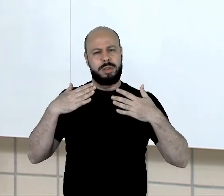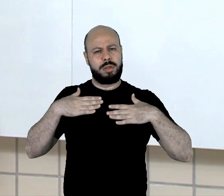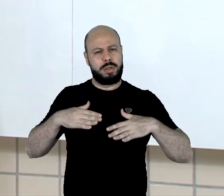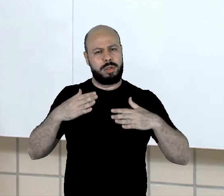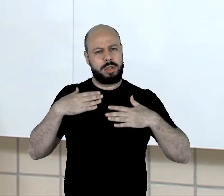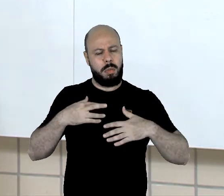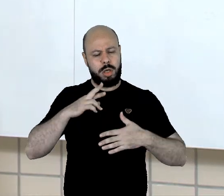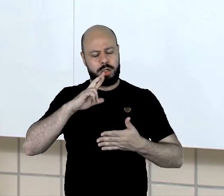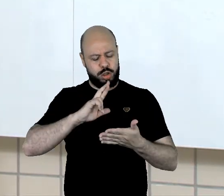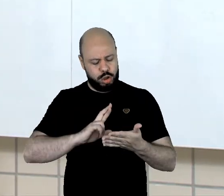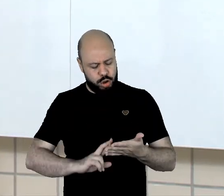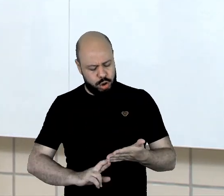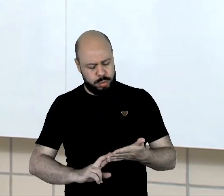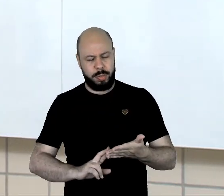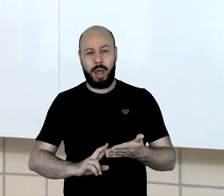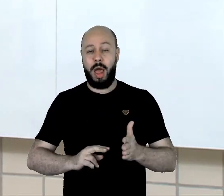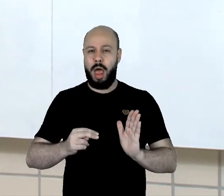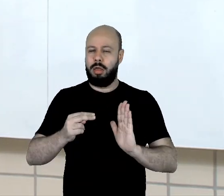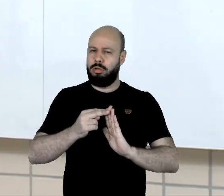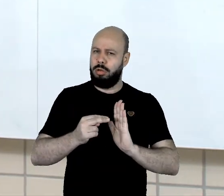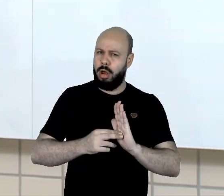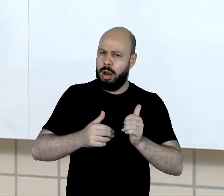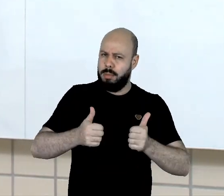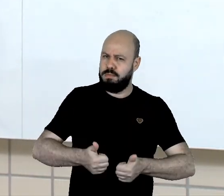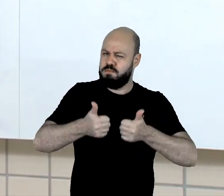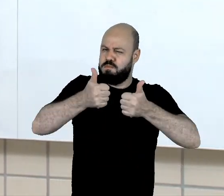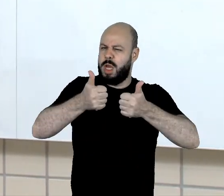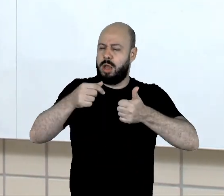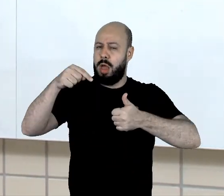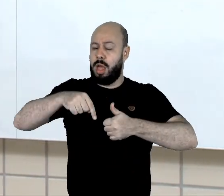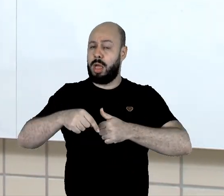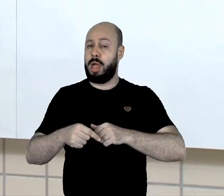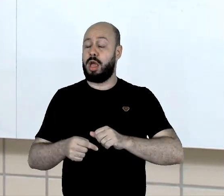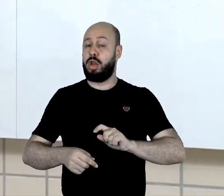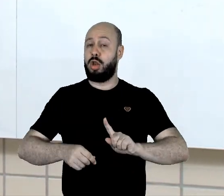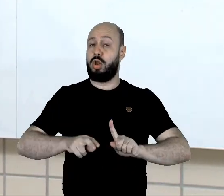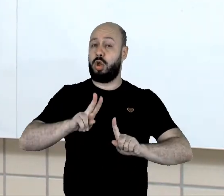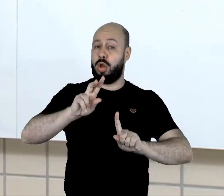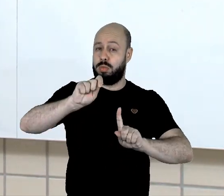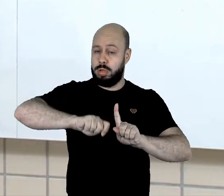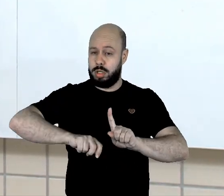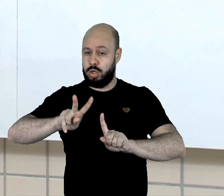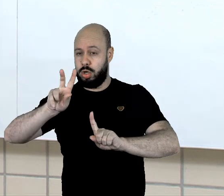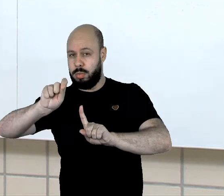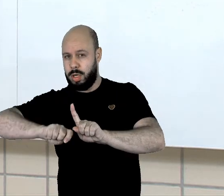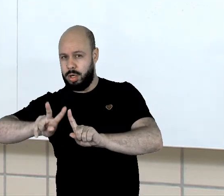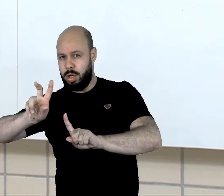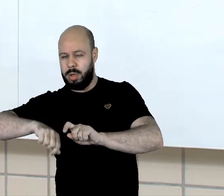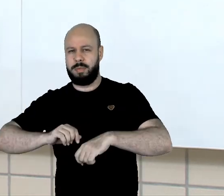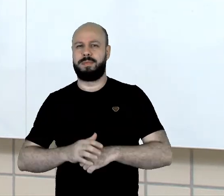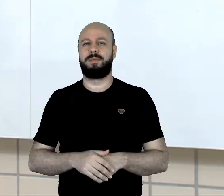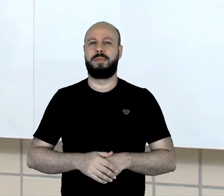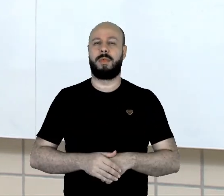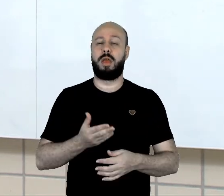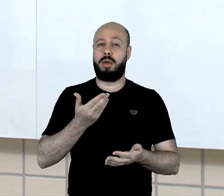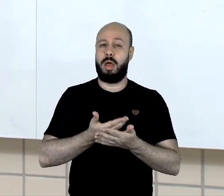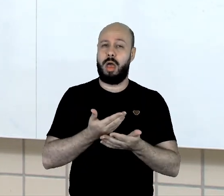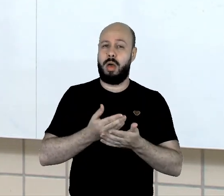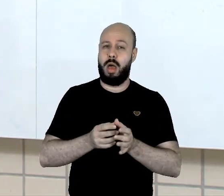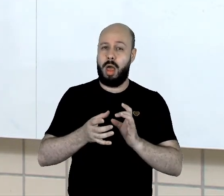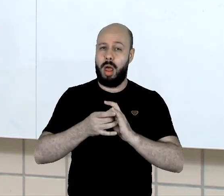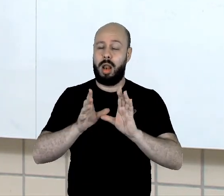você alcançar as melhores notas do bimestre, tá? Lembrando que nossas aulas estão disponíveis na